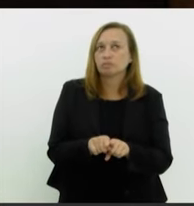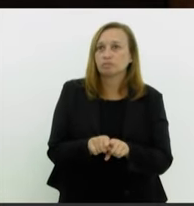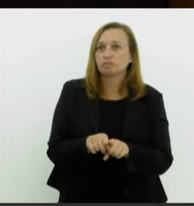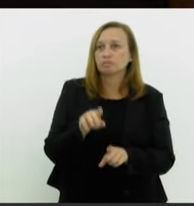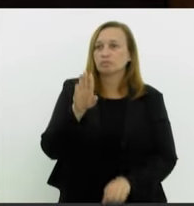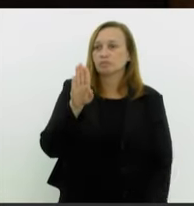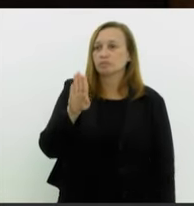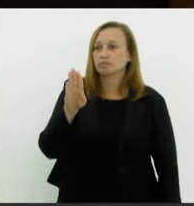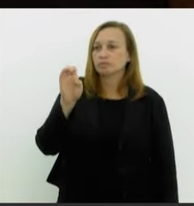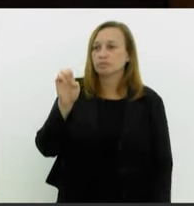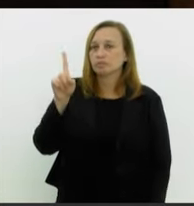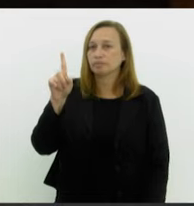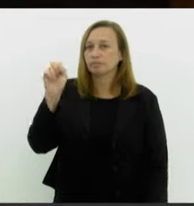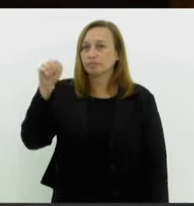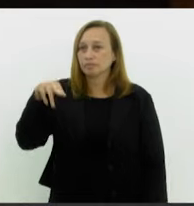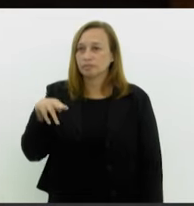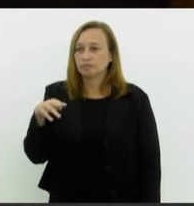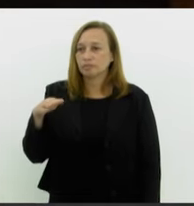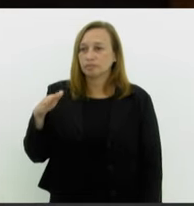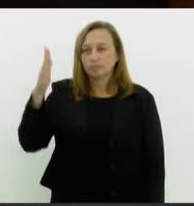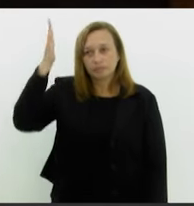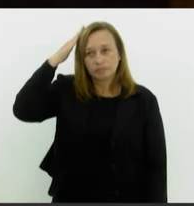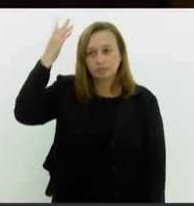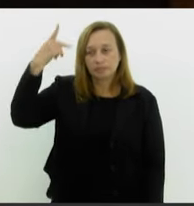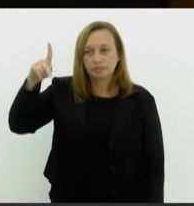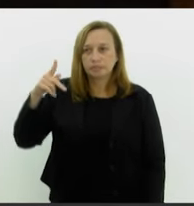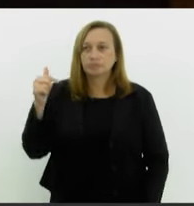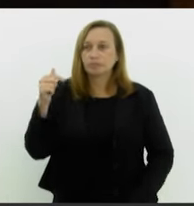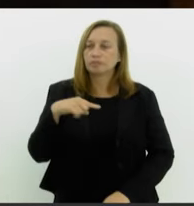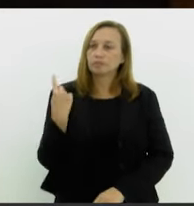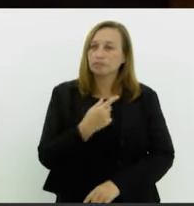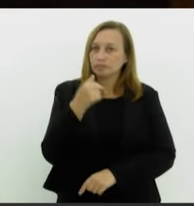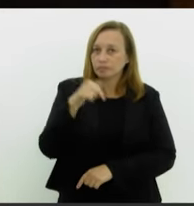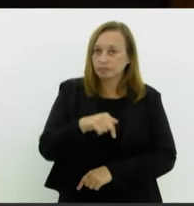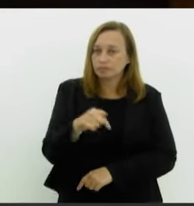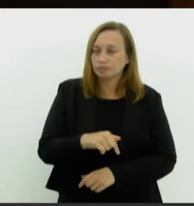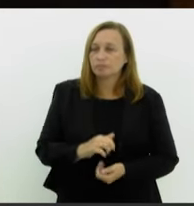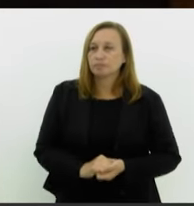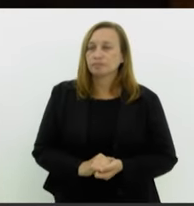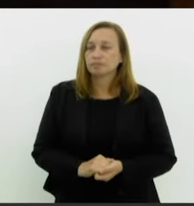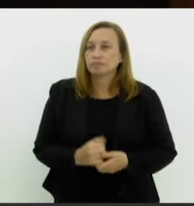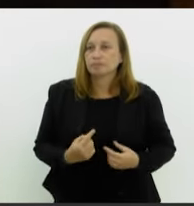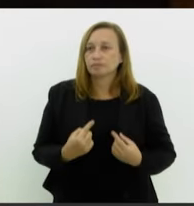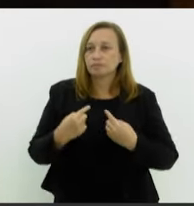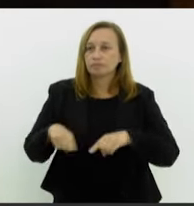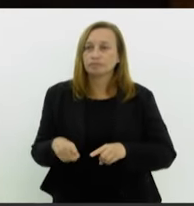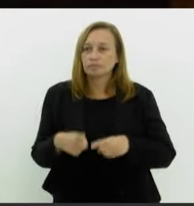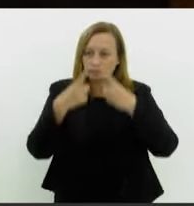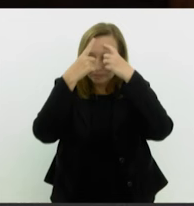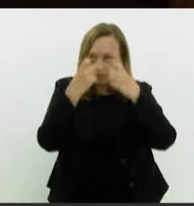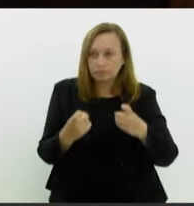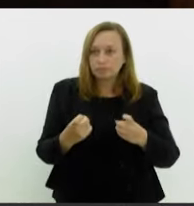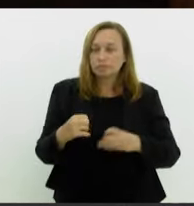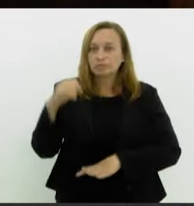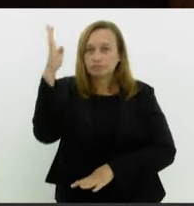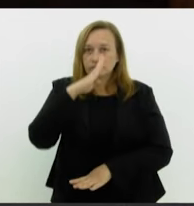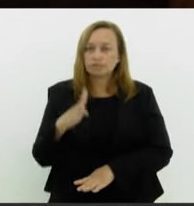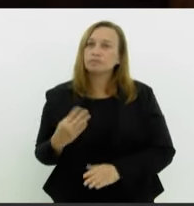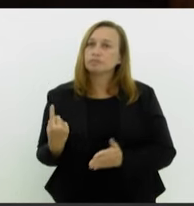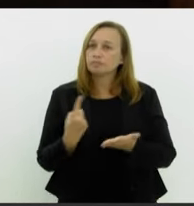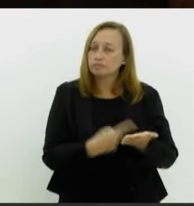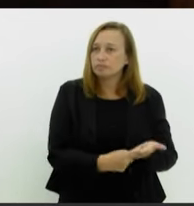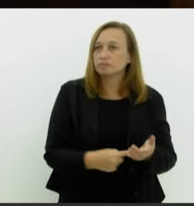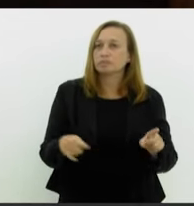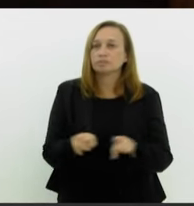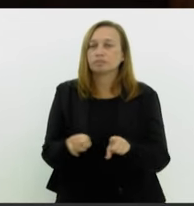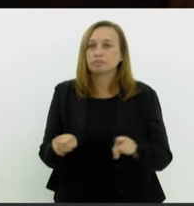interamericana portanto Nossa aqui no âmbito Regional de enfrentamento à violência o Brasil também se compromete